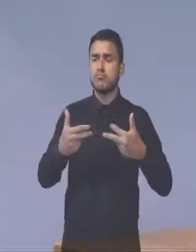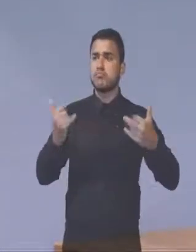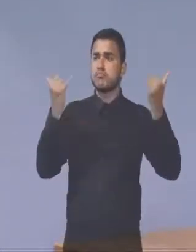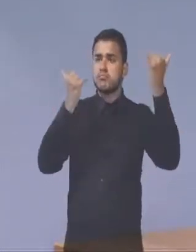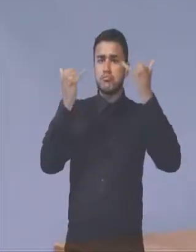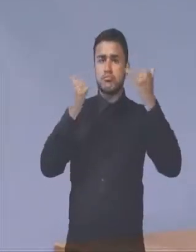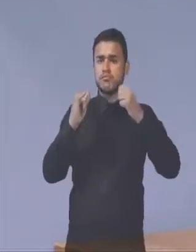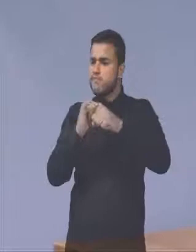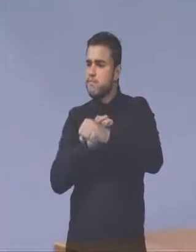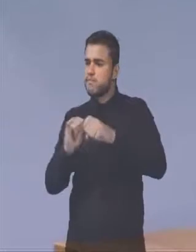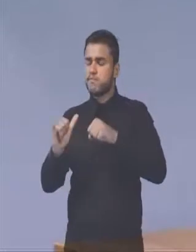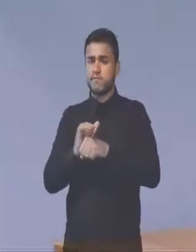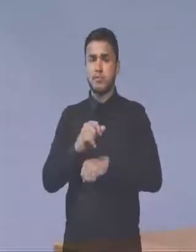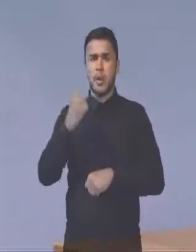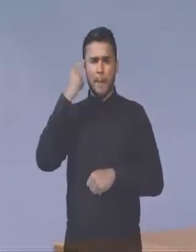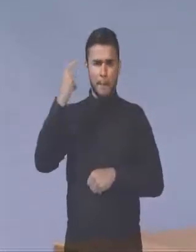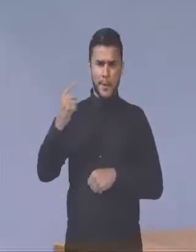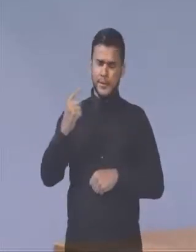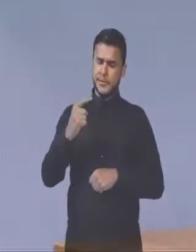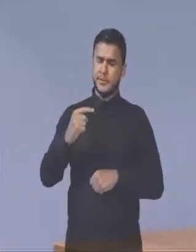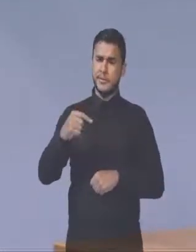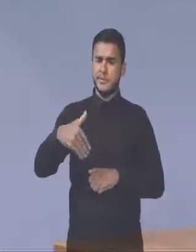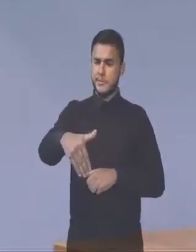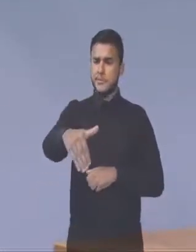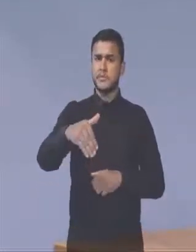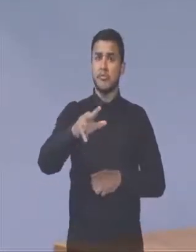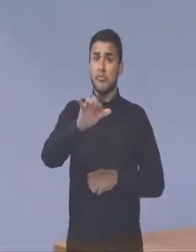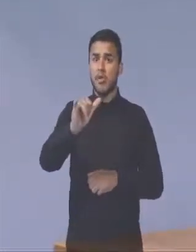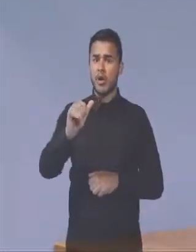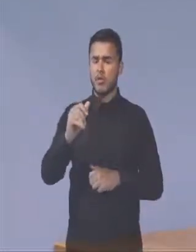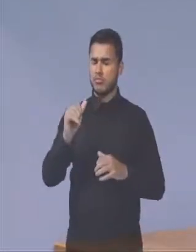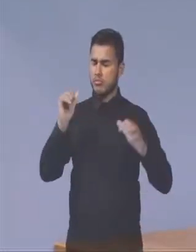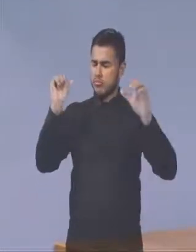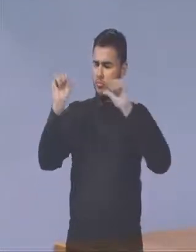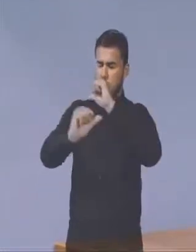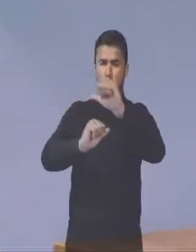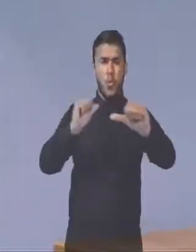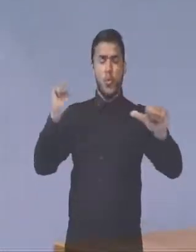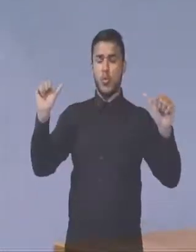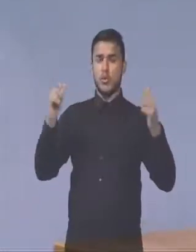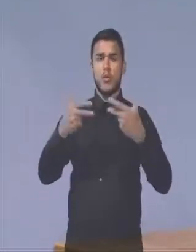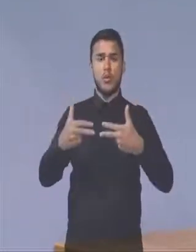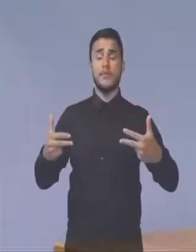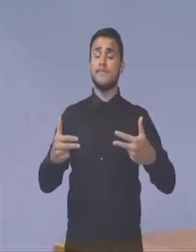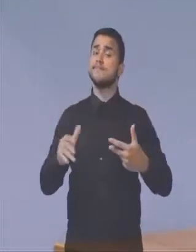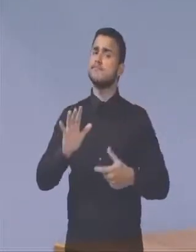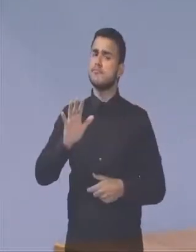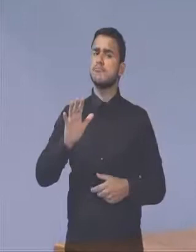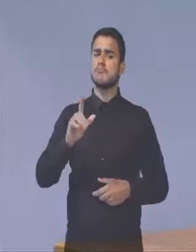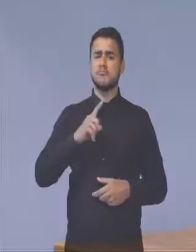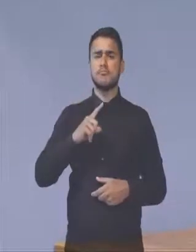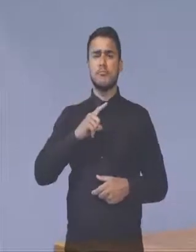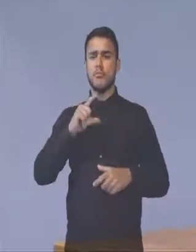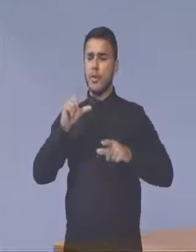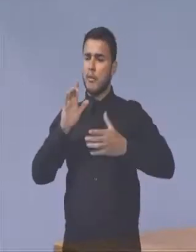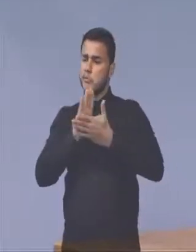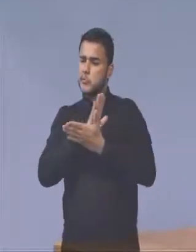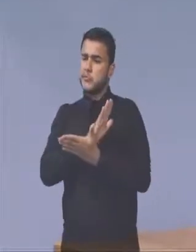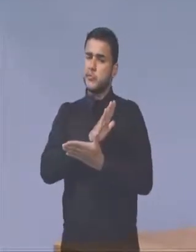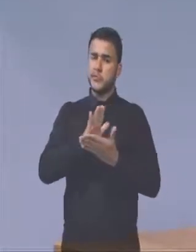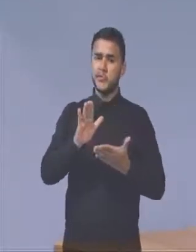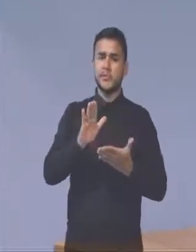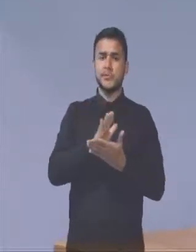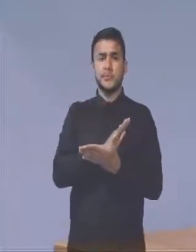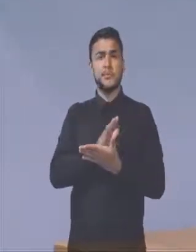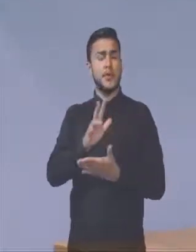se articular. Isso não significa também que nós iremos viver um mundo totalmente de instituições novas, né? O normal é que algumas passem